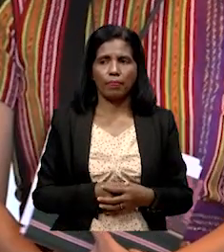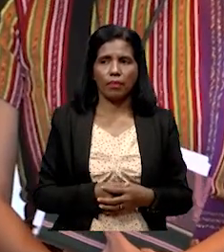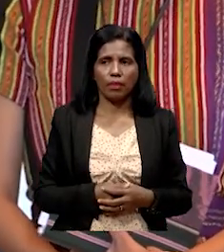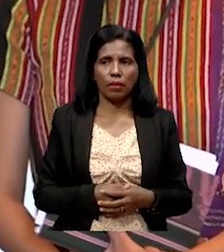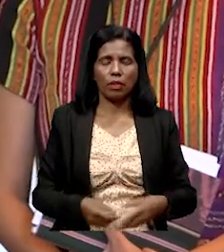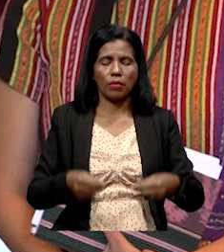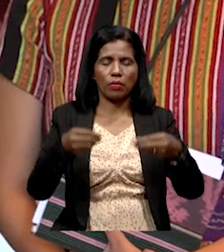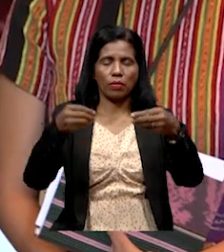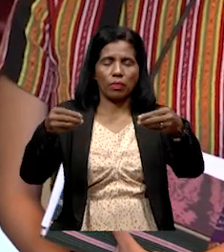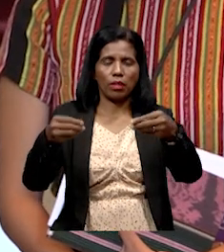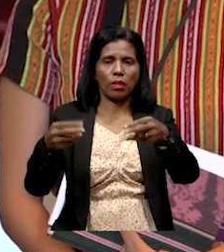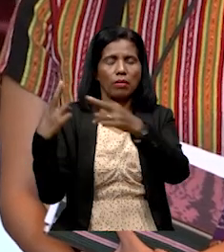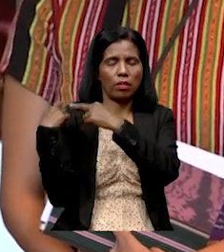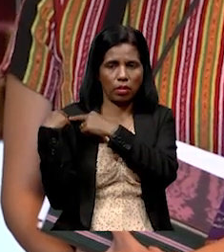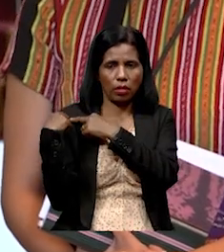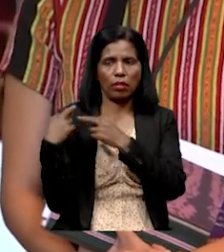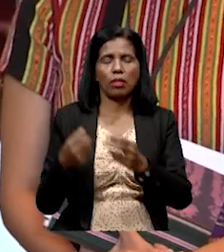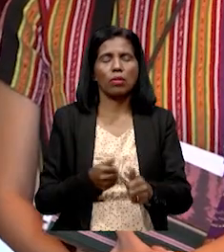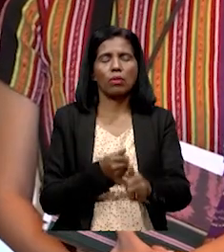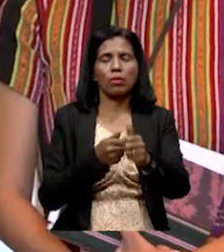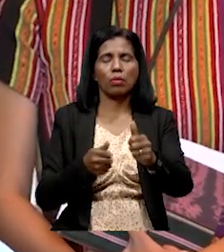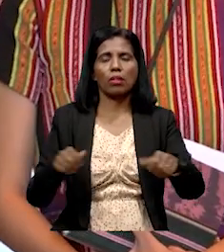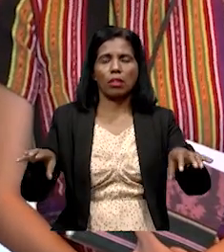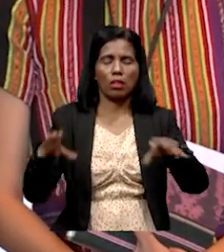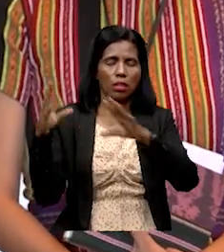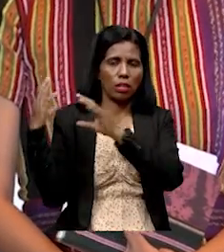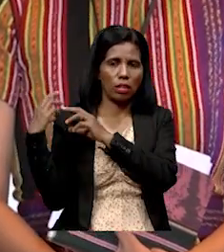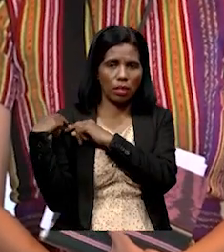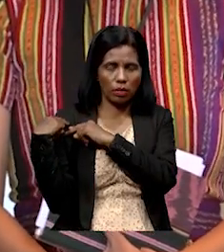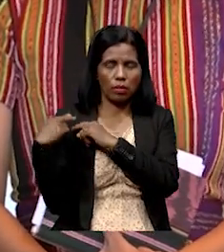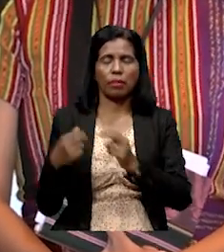tomada de posse. Tuir nia canara. Presidente